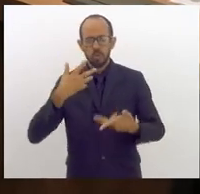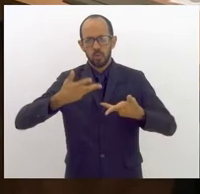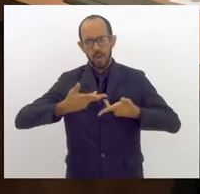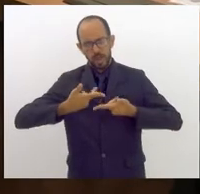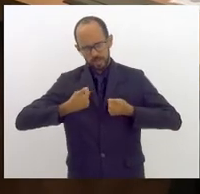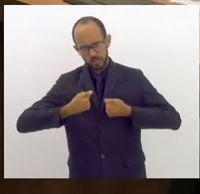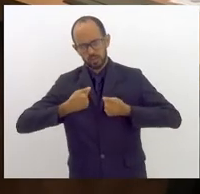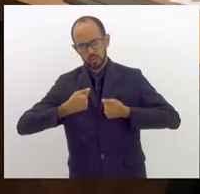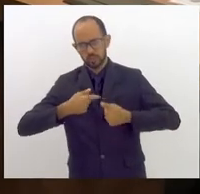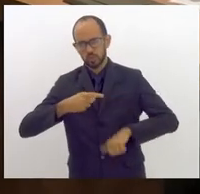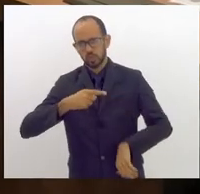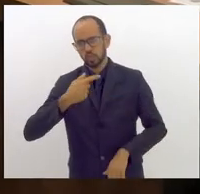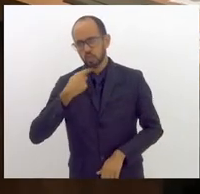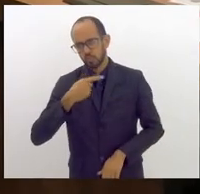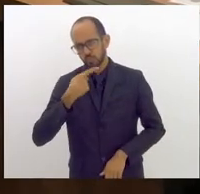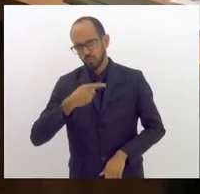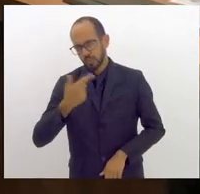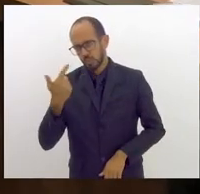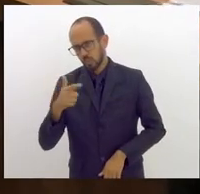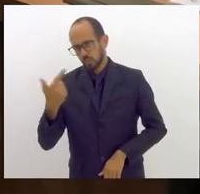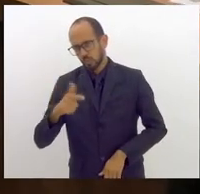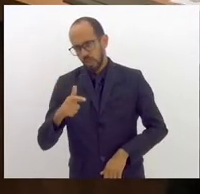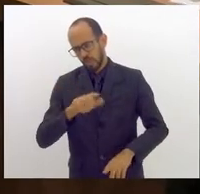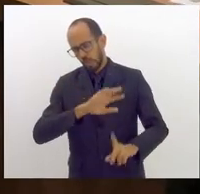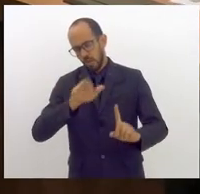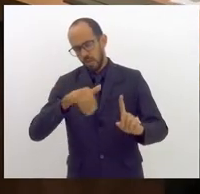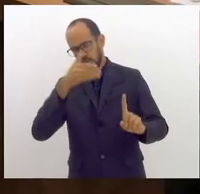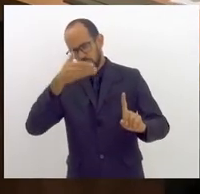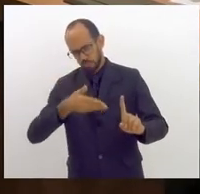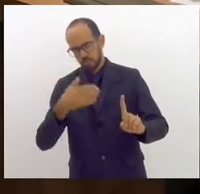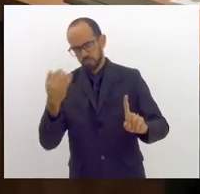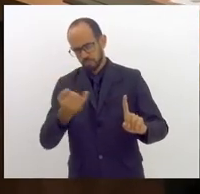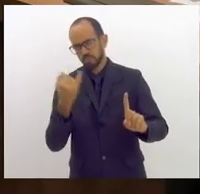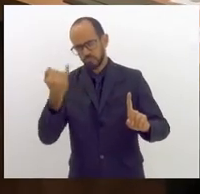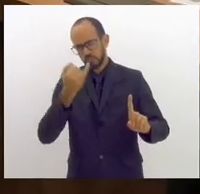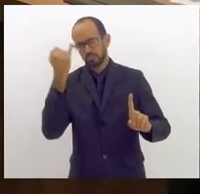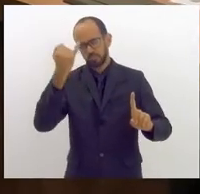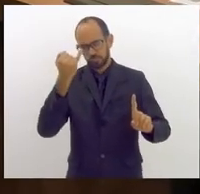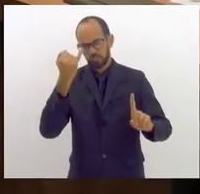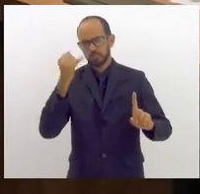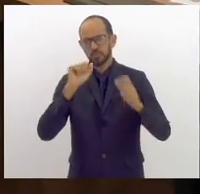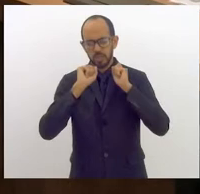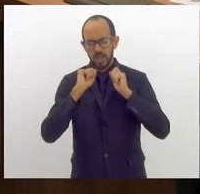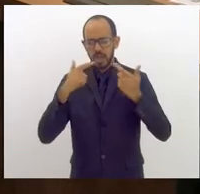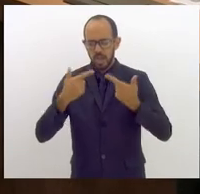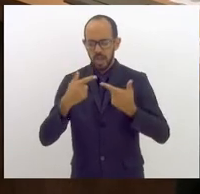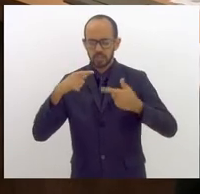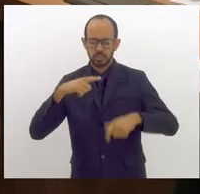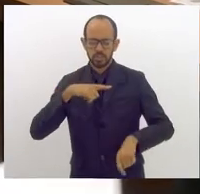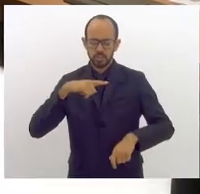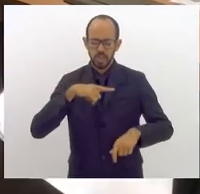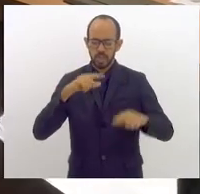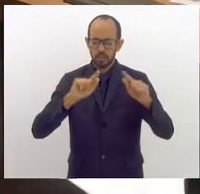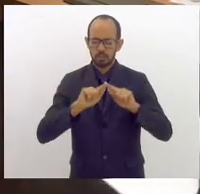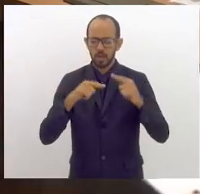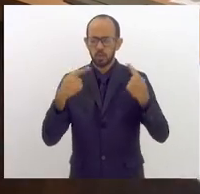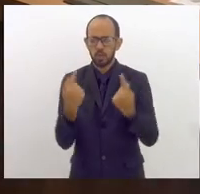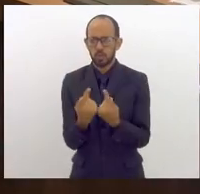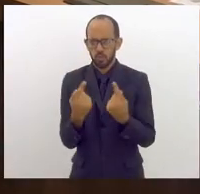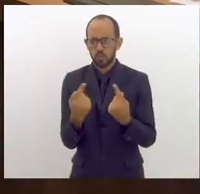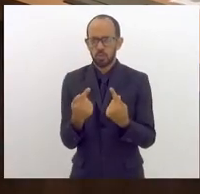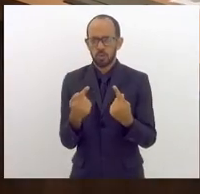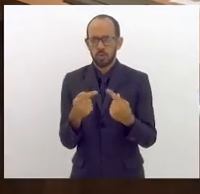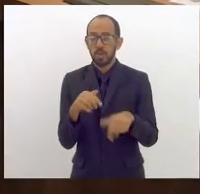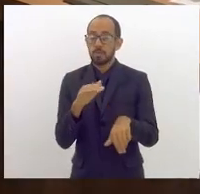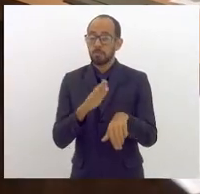Sem dúvida nenhuma um reconhecimento importante que essa casa leva ao grupo ao grupo aurê e mais que